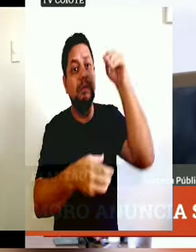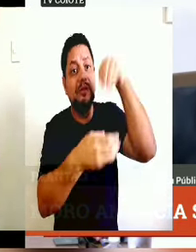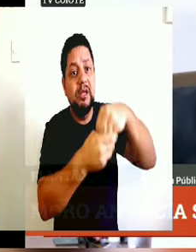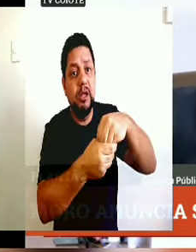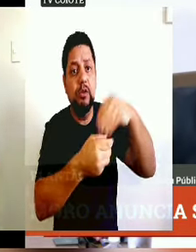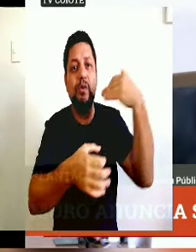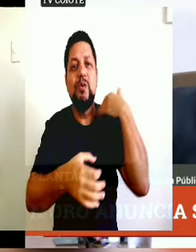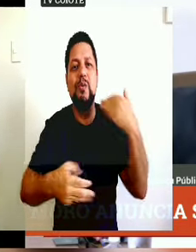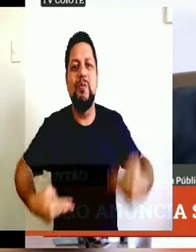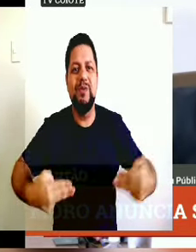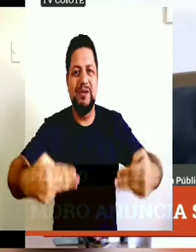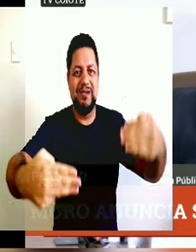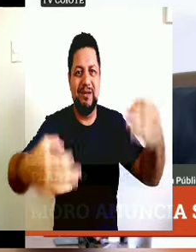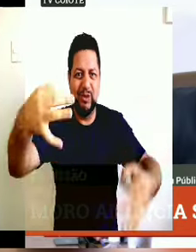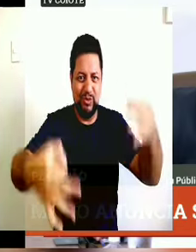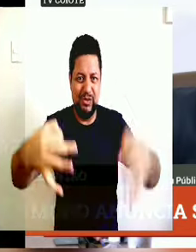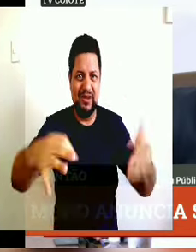de que